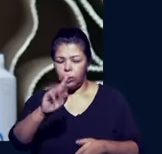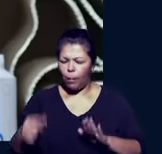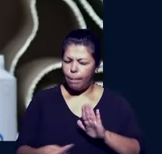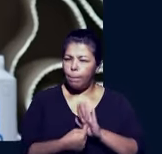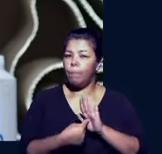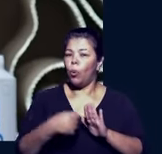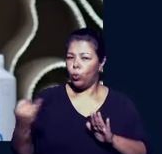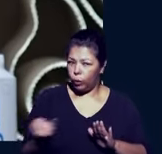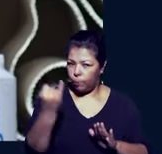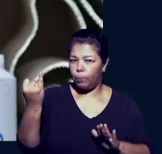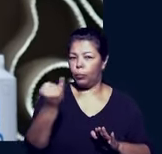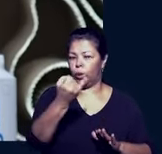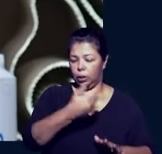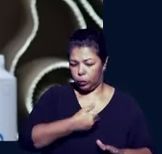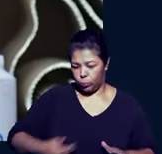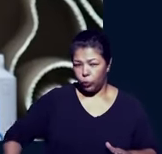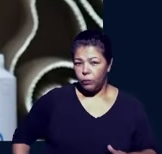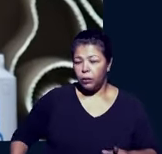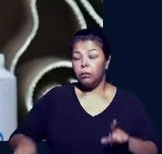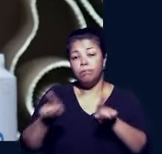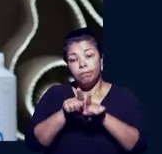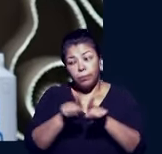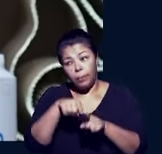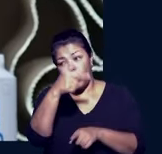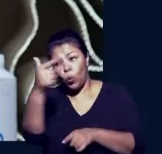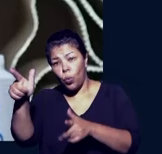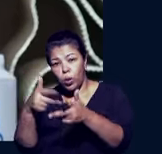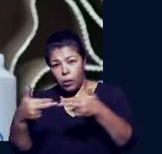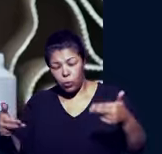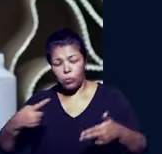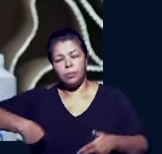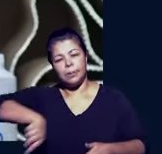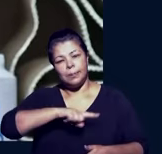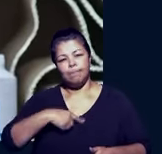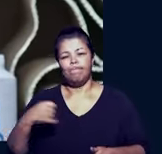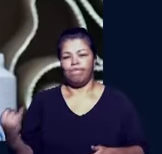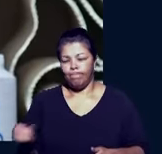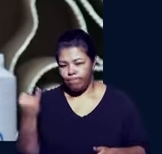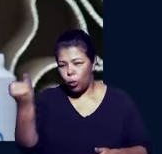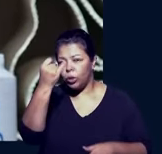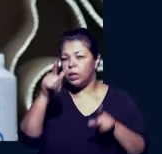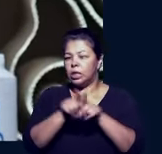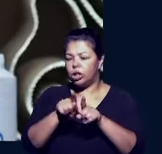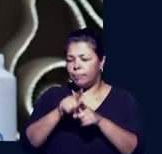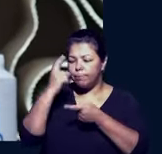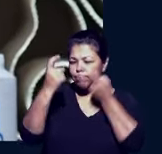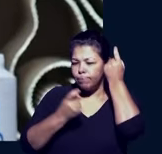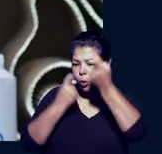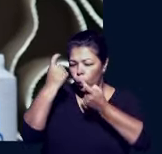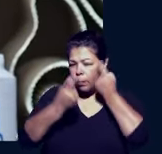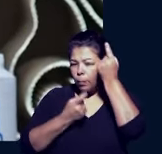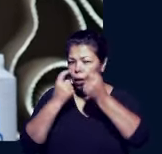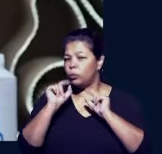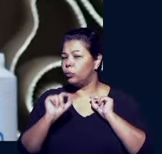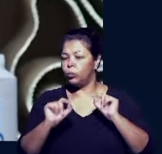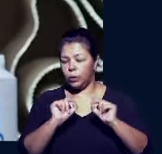estado um outro ponto que nós estávamos preocupados que dizia respeito à compensação de atividades específicas h no caso